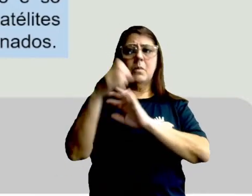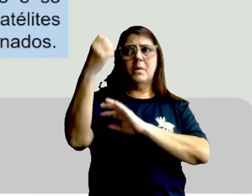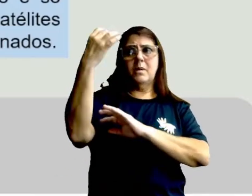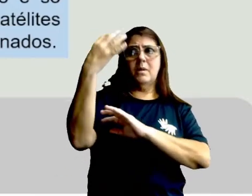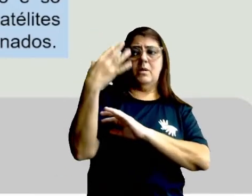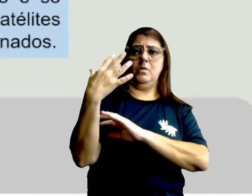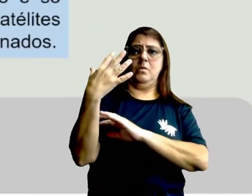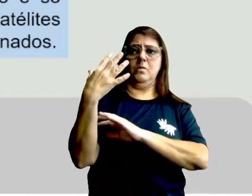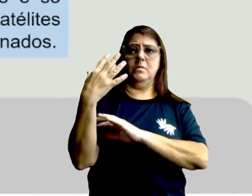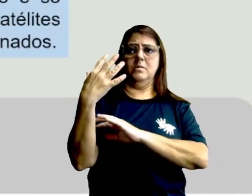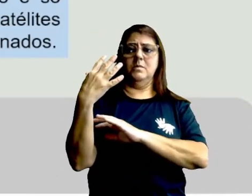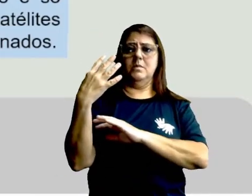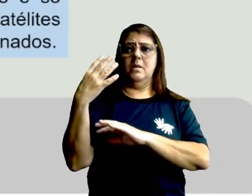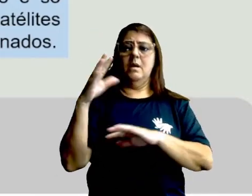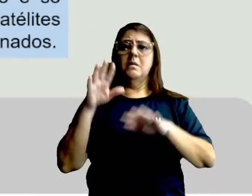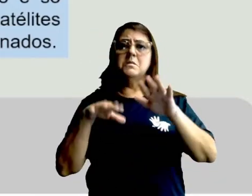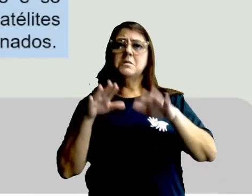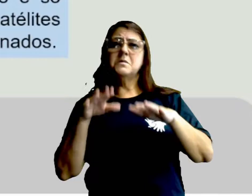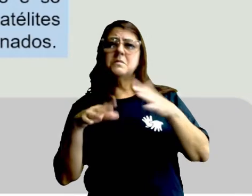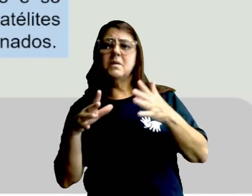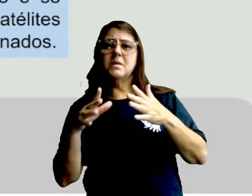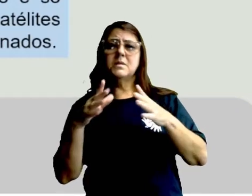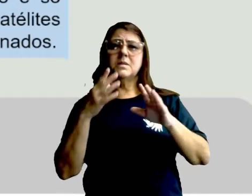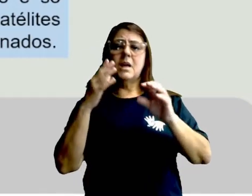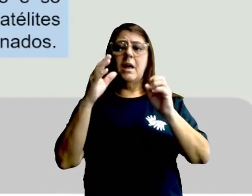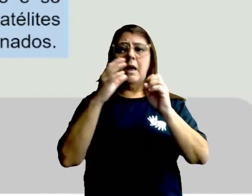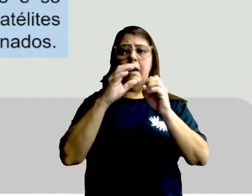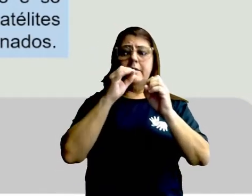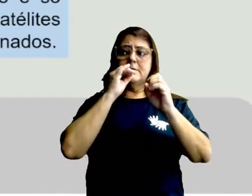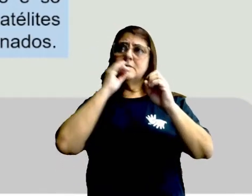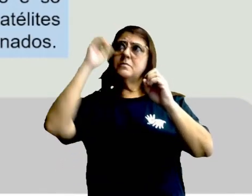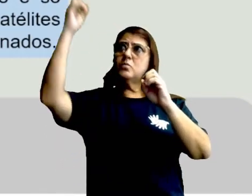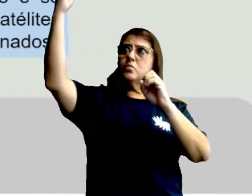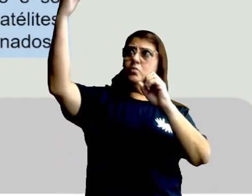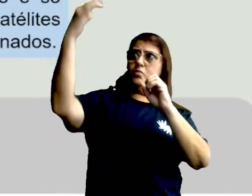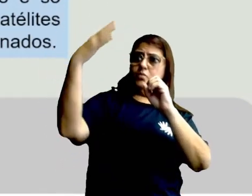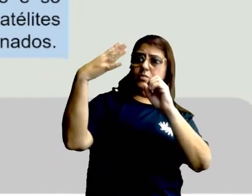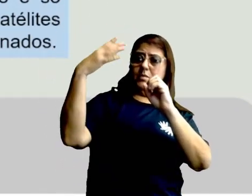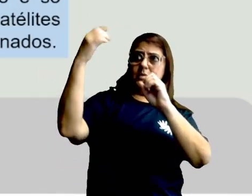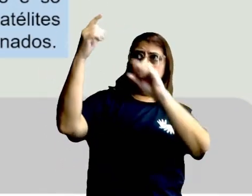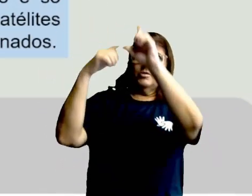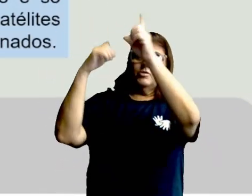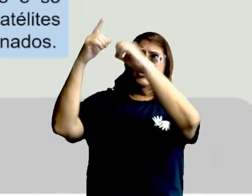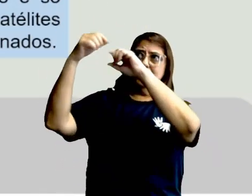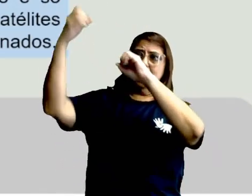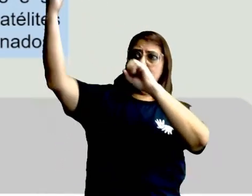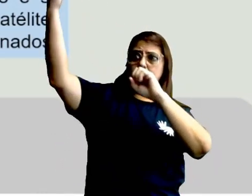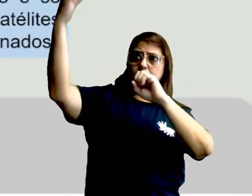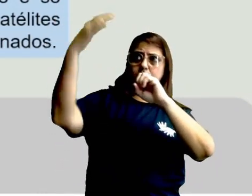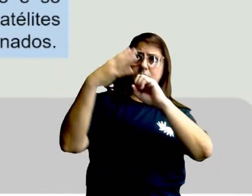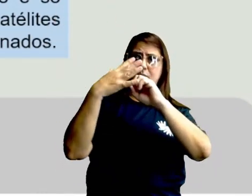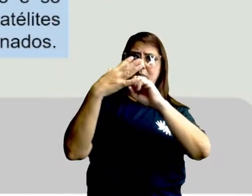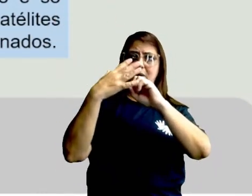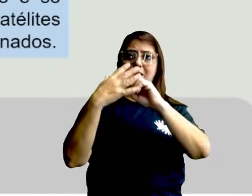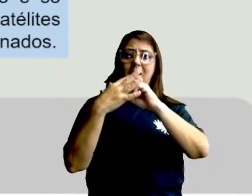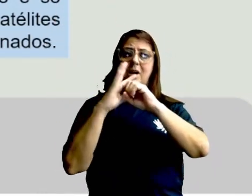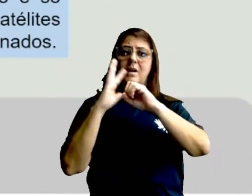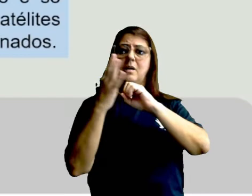isso, as luzes que eles emitem são um reflexo da luz de uma estrela, como se fosse um